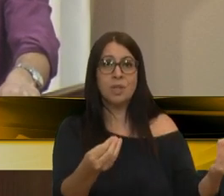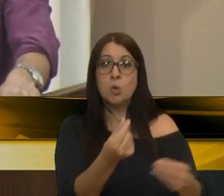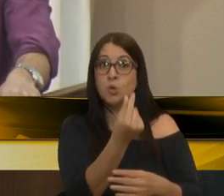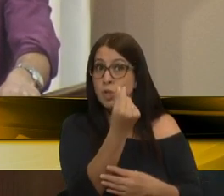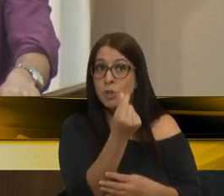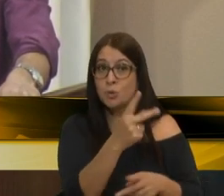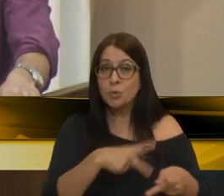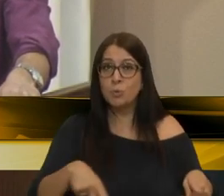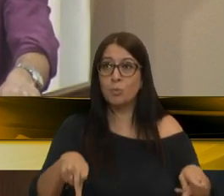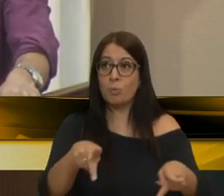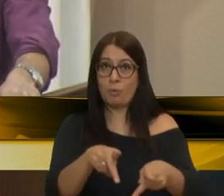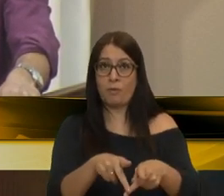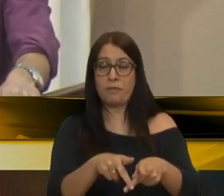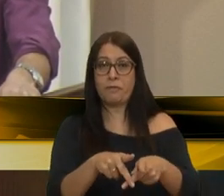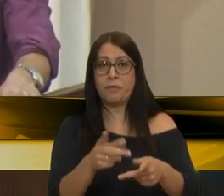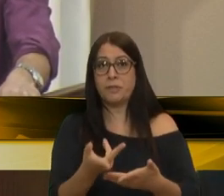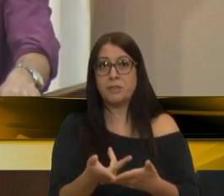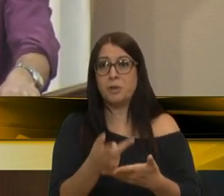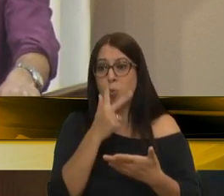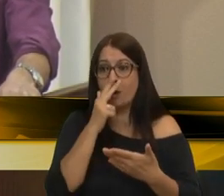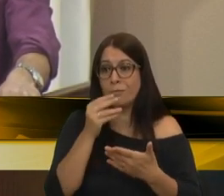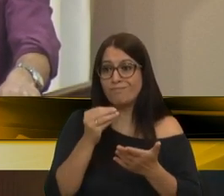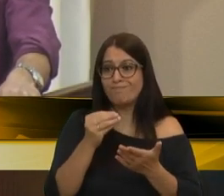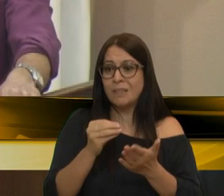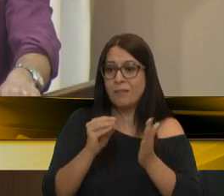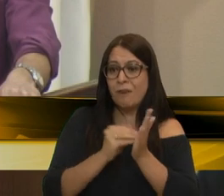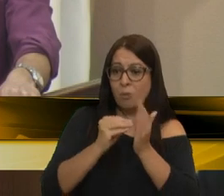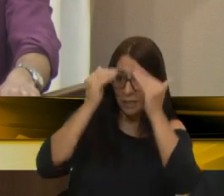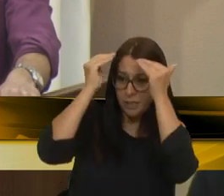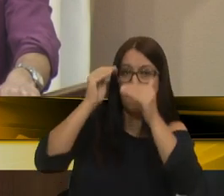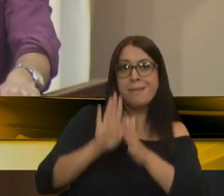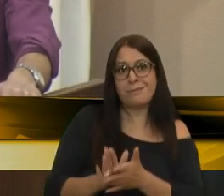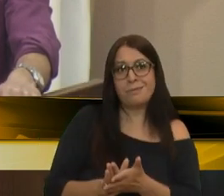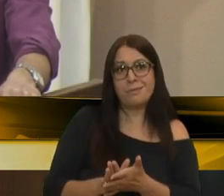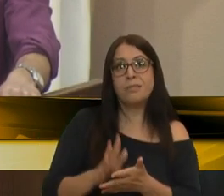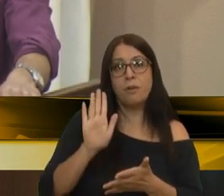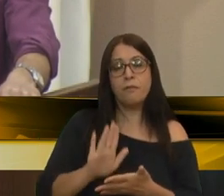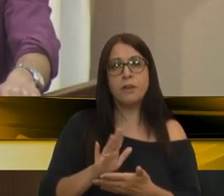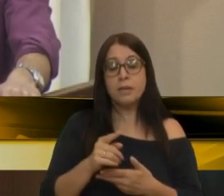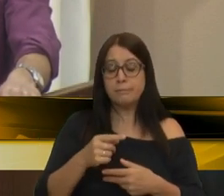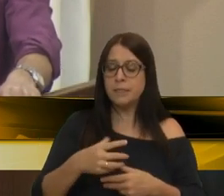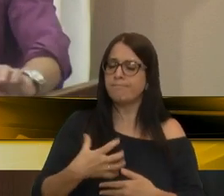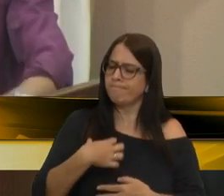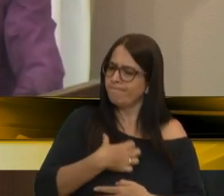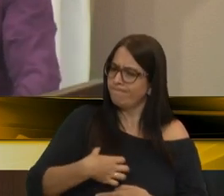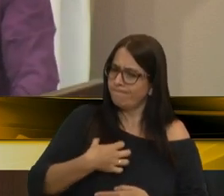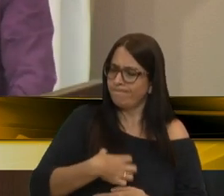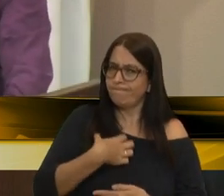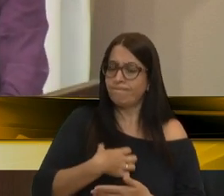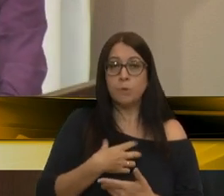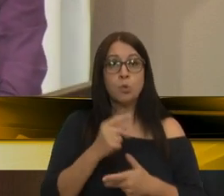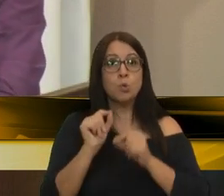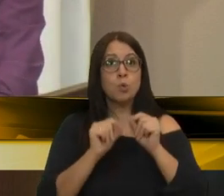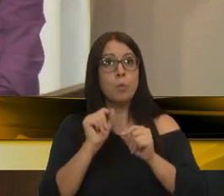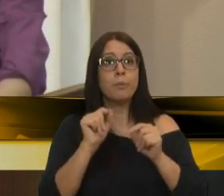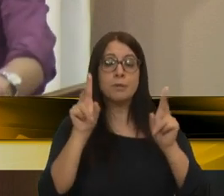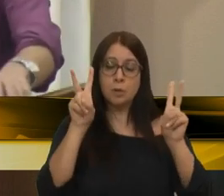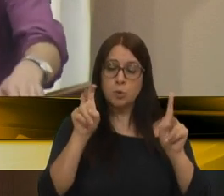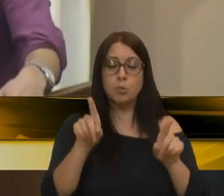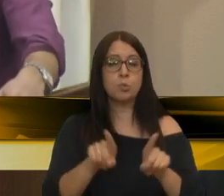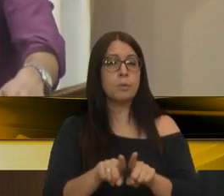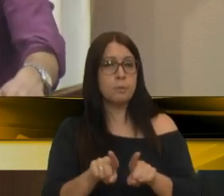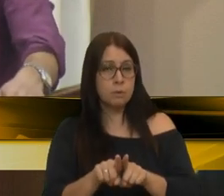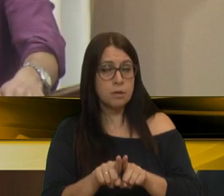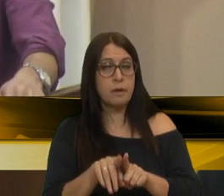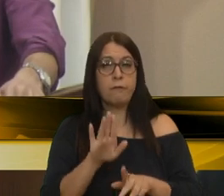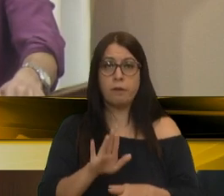do povo sendo desrespeitado. Então, fica aqui a indignação quanto a esse assunto também. Fica